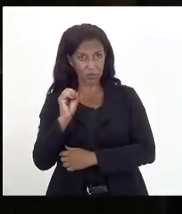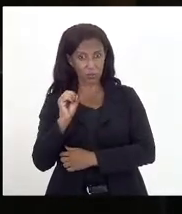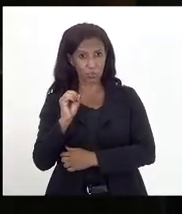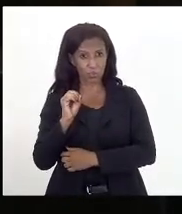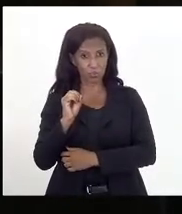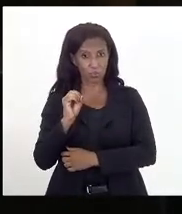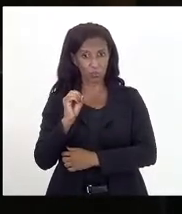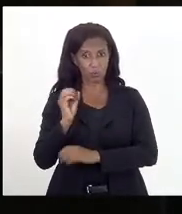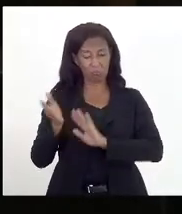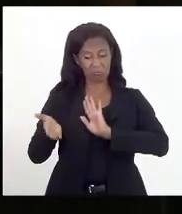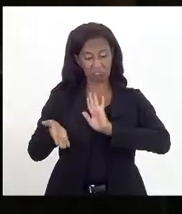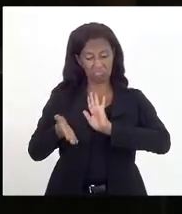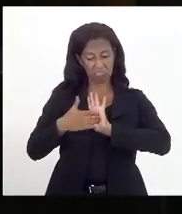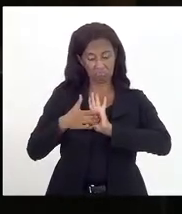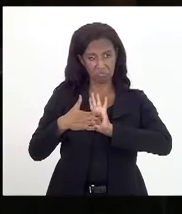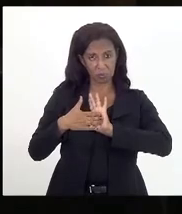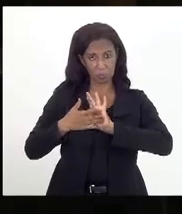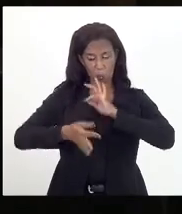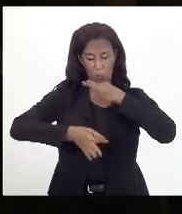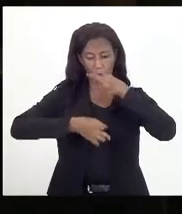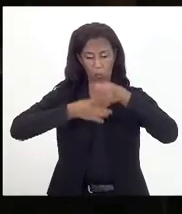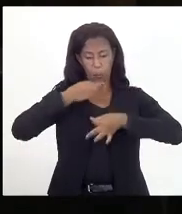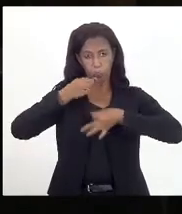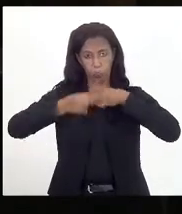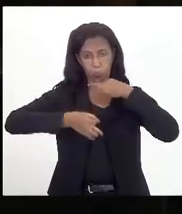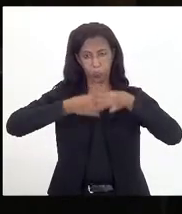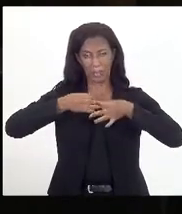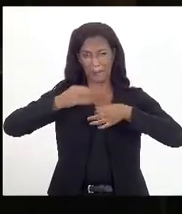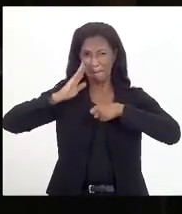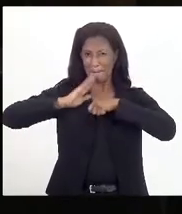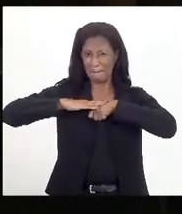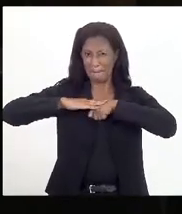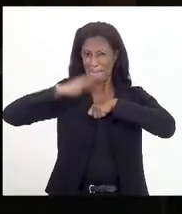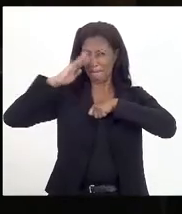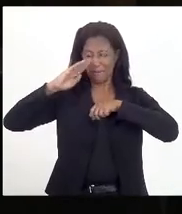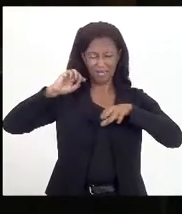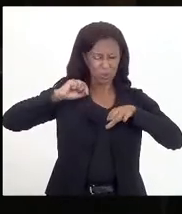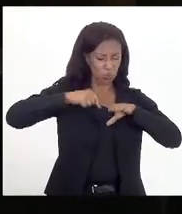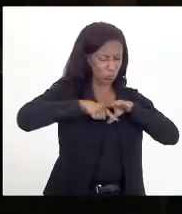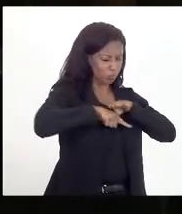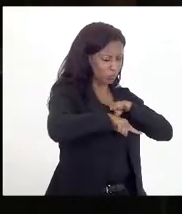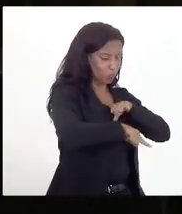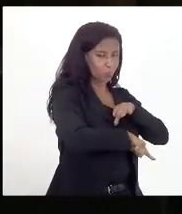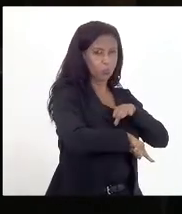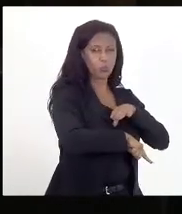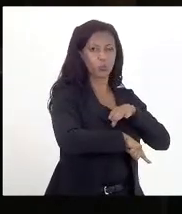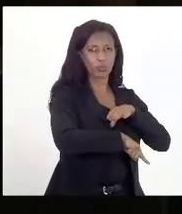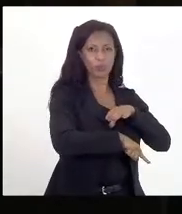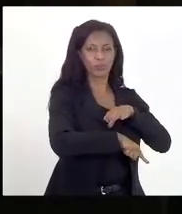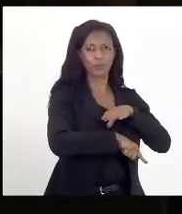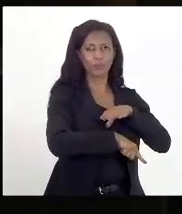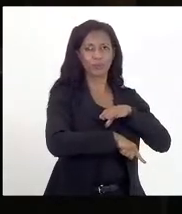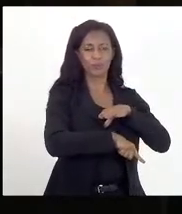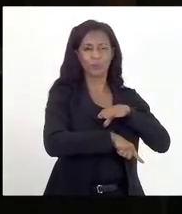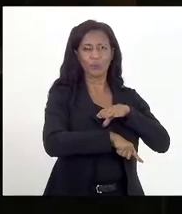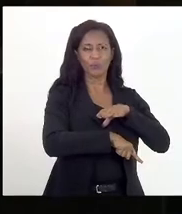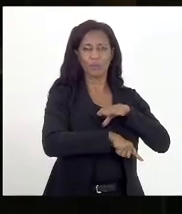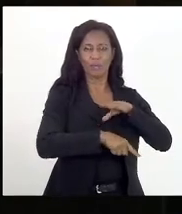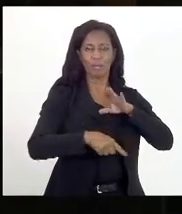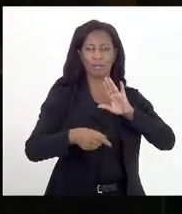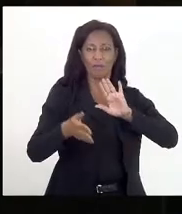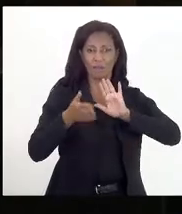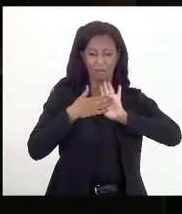das nossas convicções mais enraizadas e a partir daquilo que